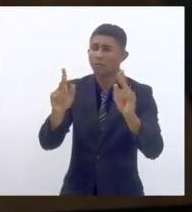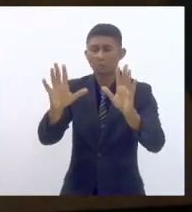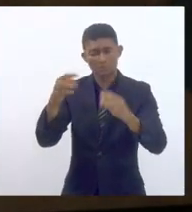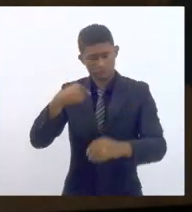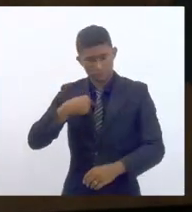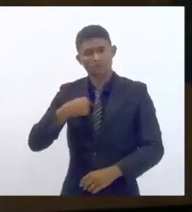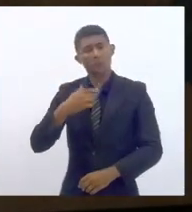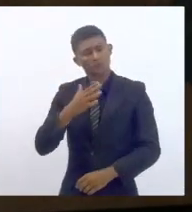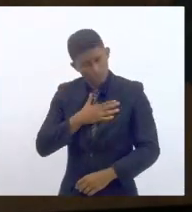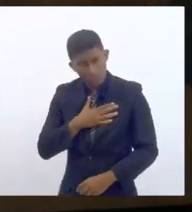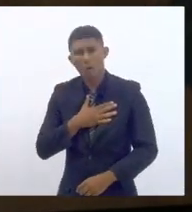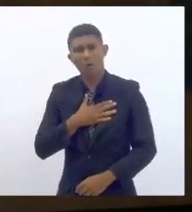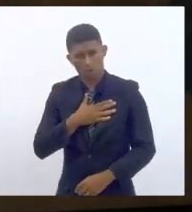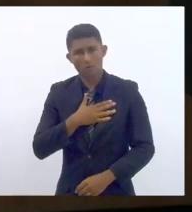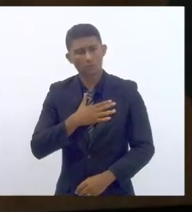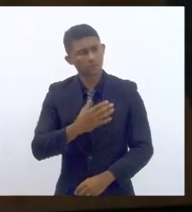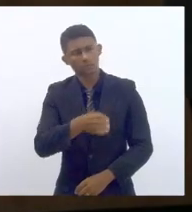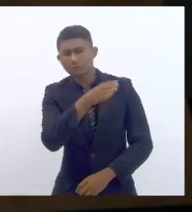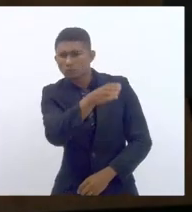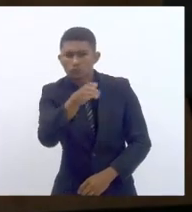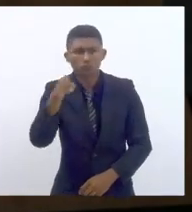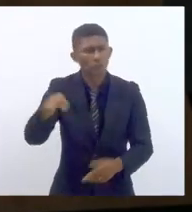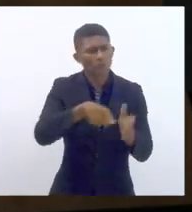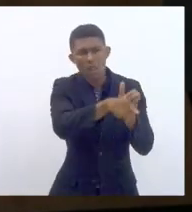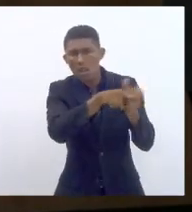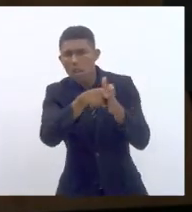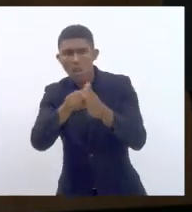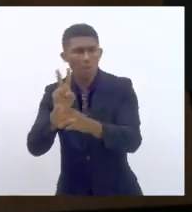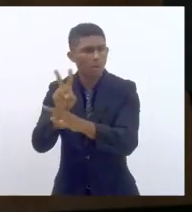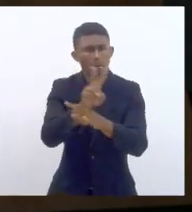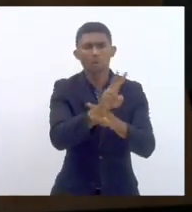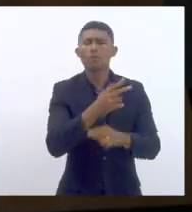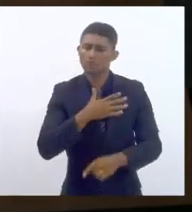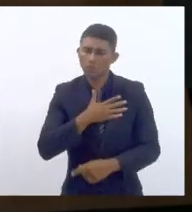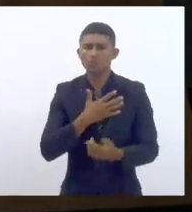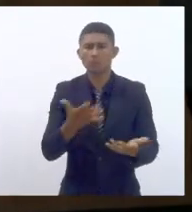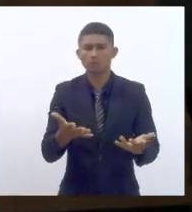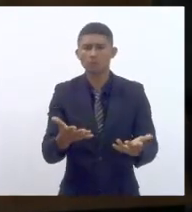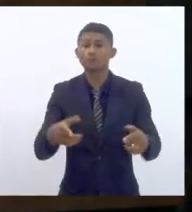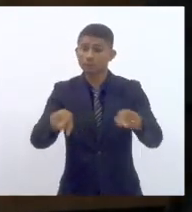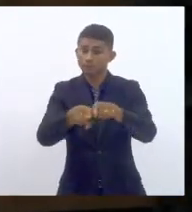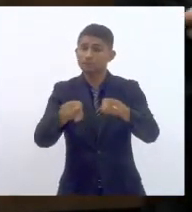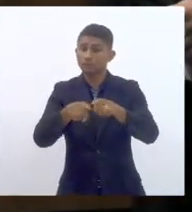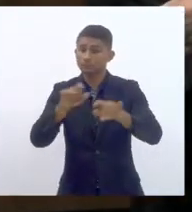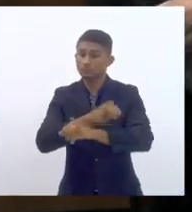eu, gostam de atuar nessa maneira. Queria dizer para vocês,